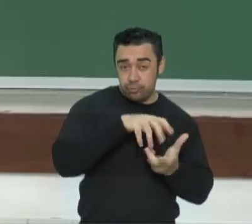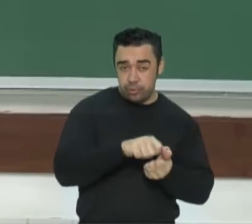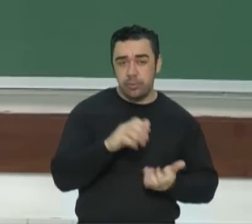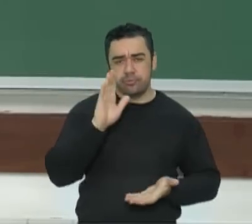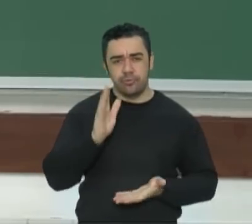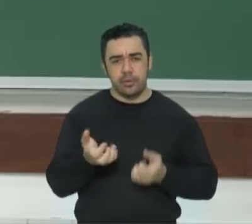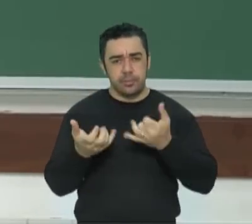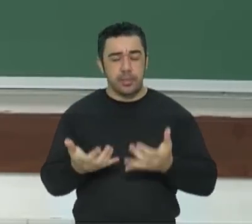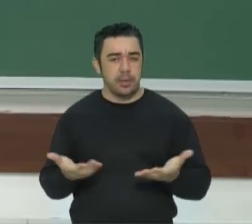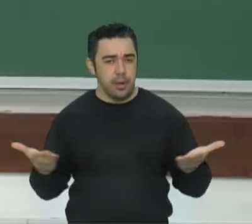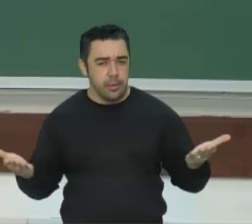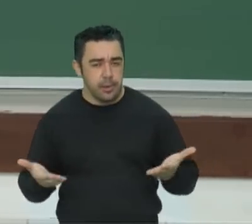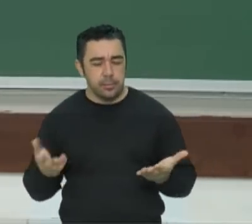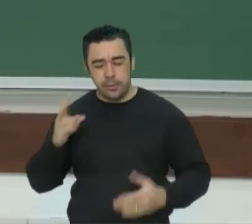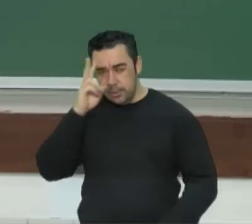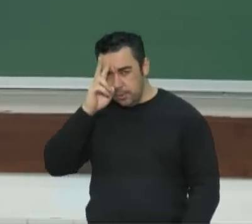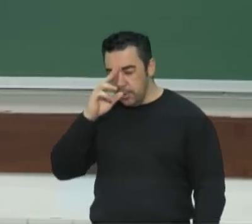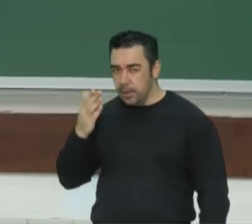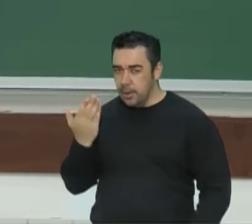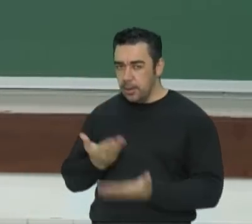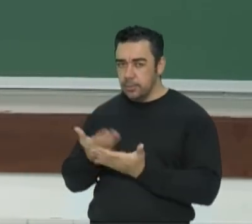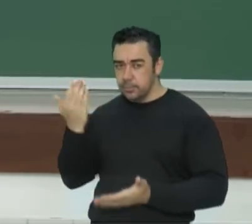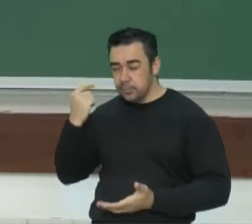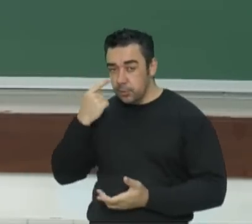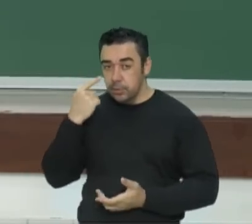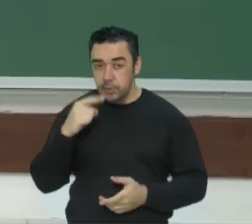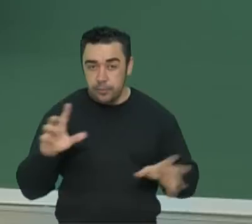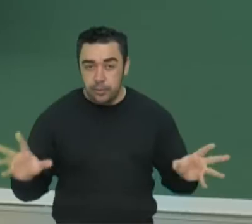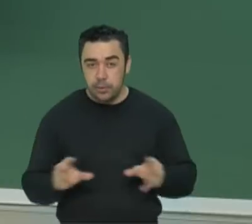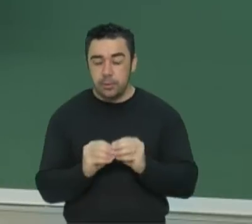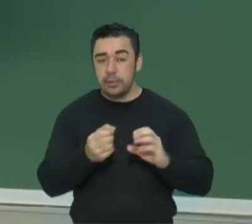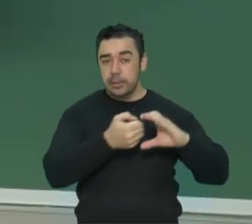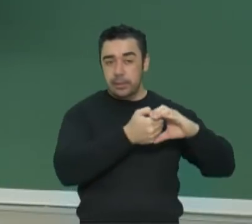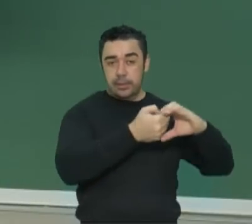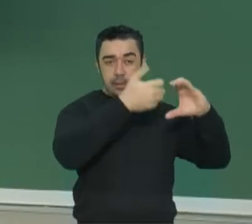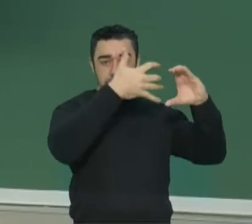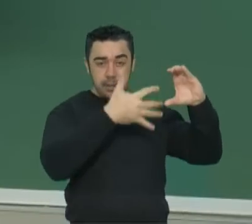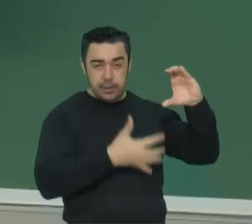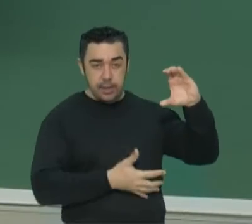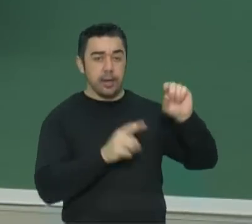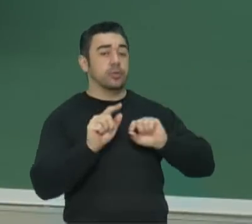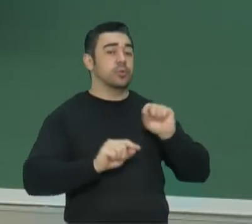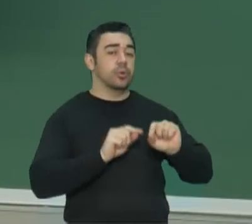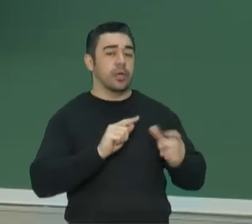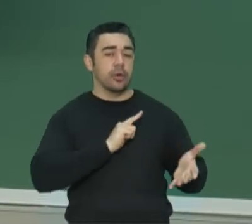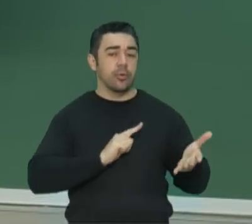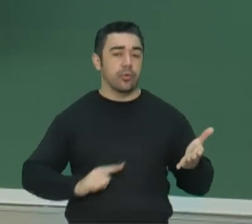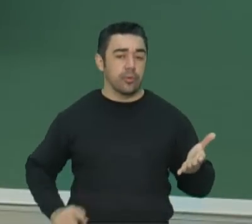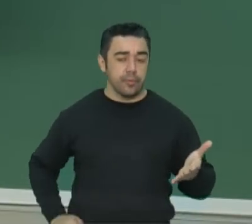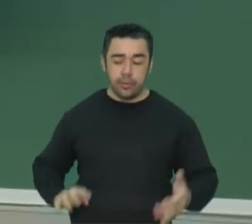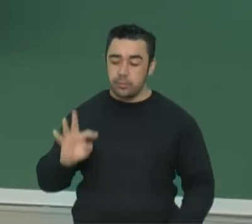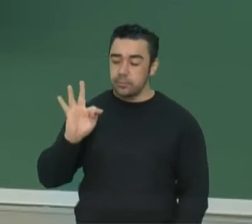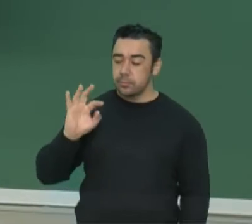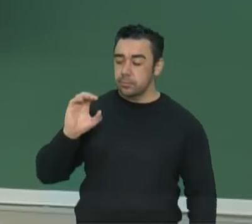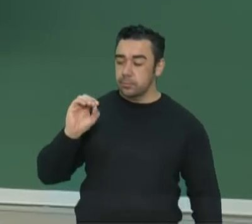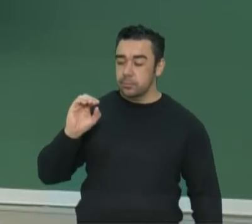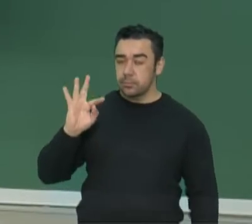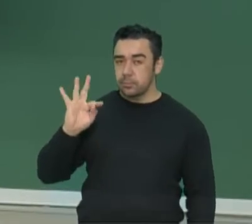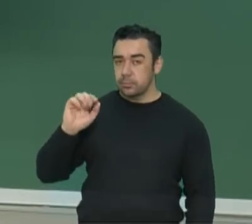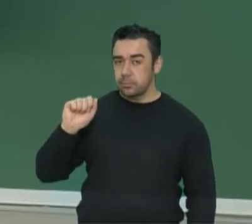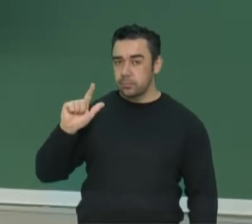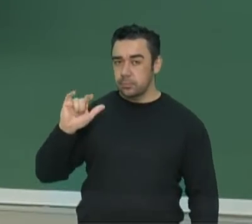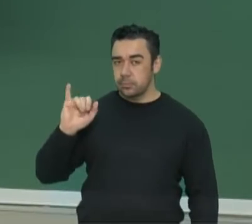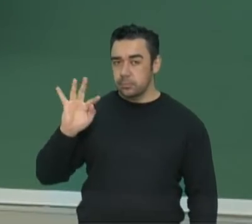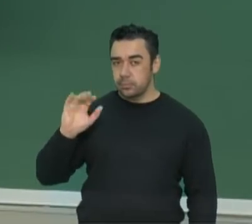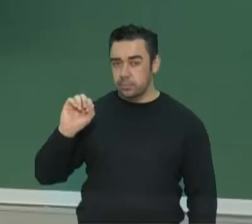Isso. Então, para relembrar, você revisou características dos governos totalitários, principalmente